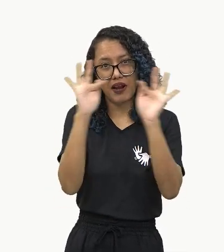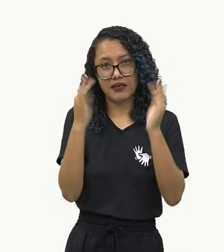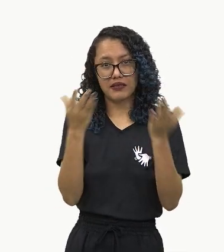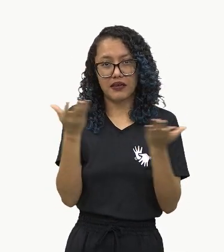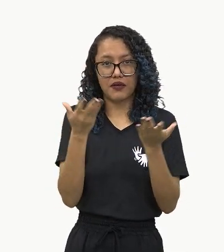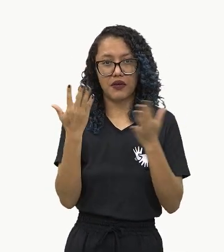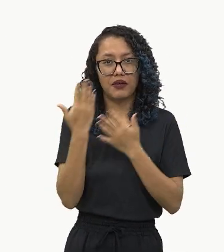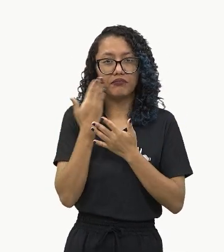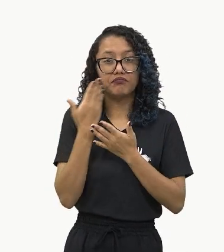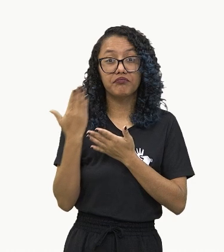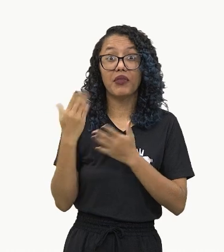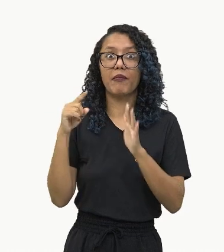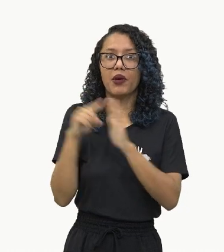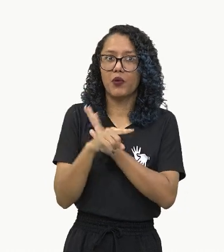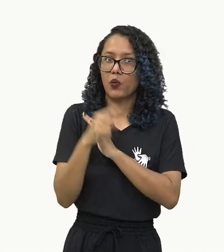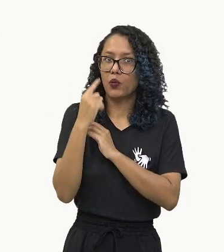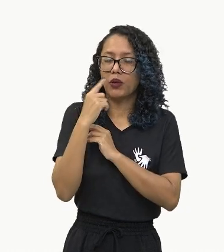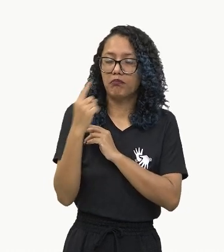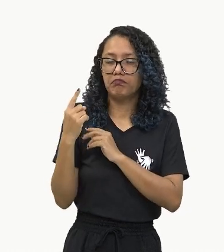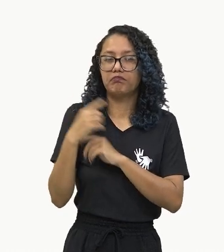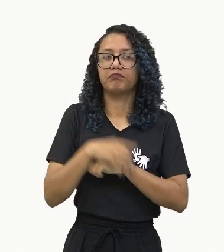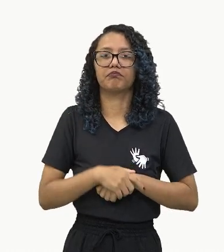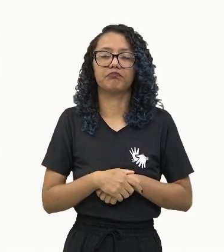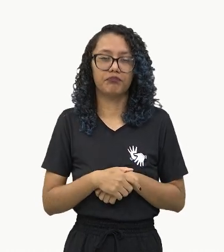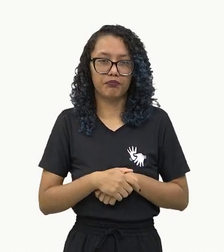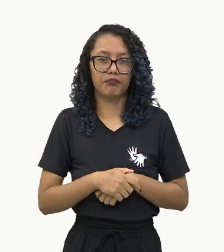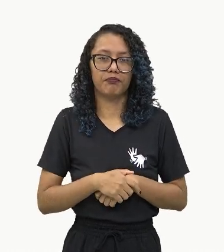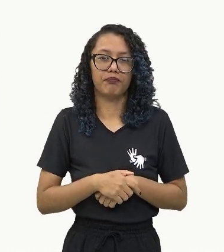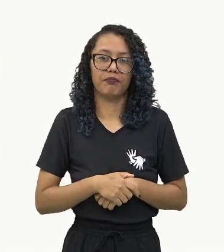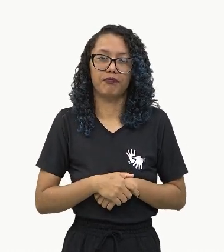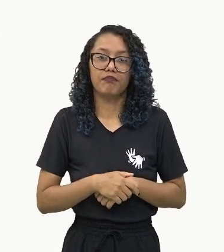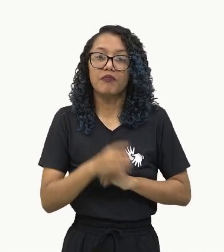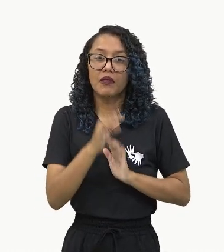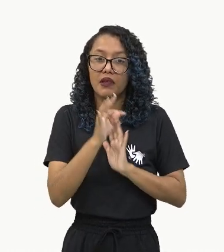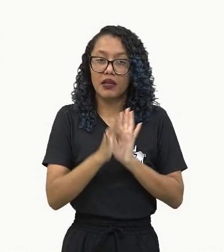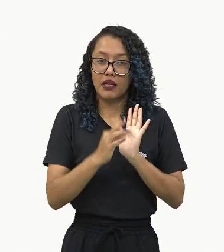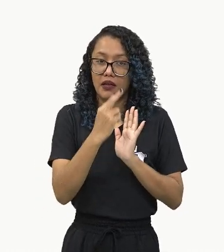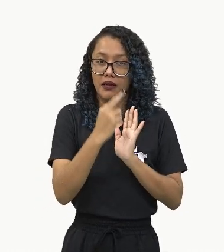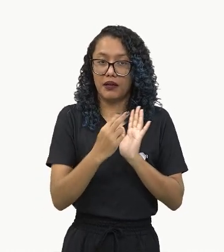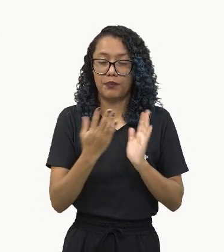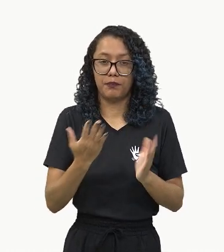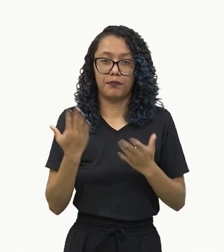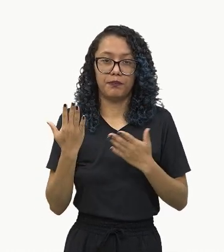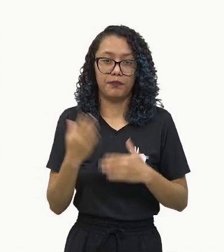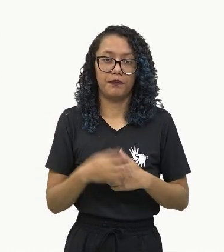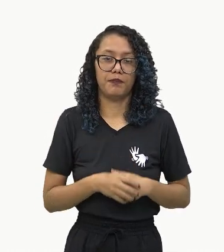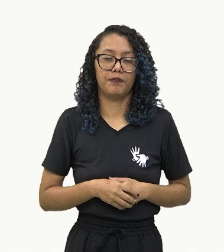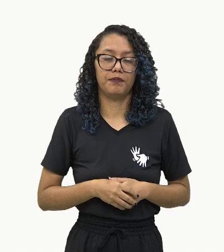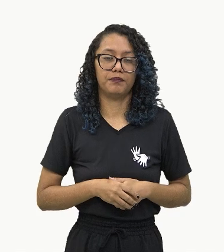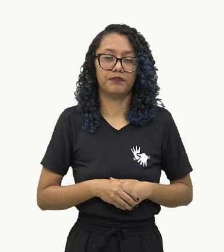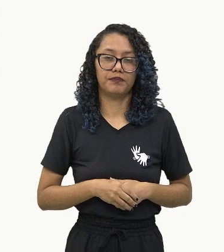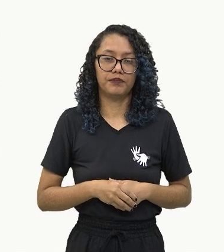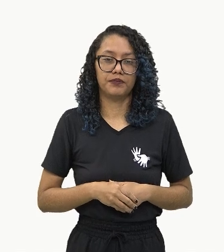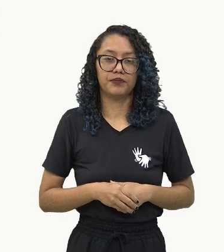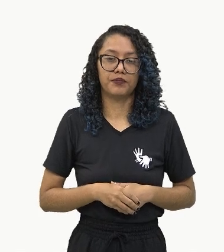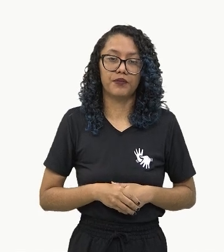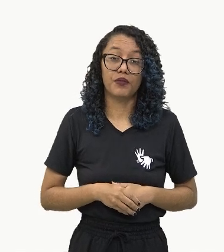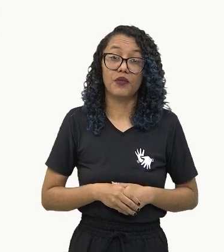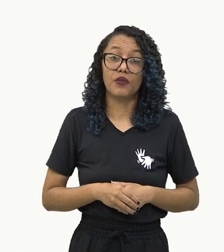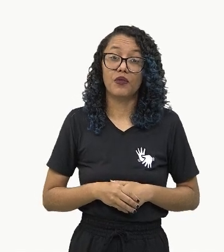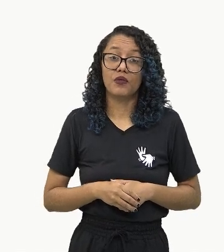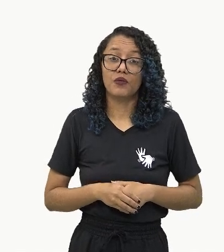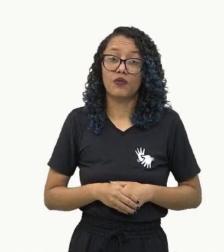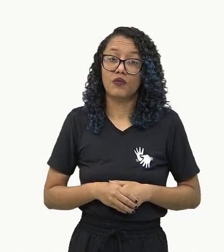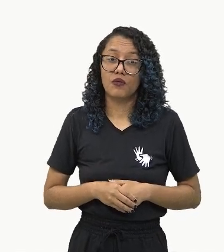uma pergunta até, né, pessoal? Nunca haja escrito na carta à mão? Ele vai escrever,